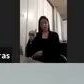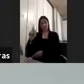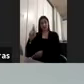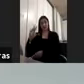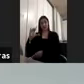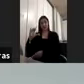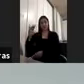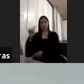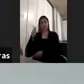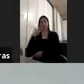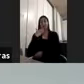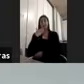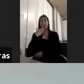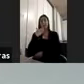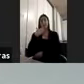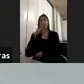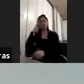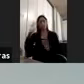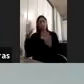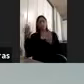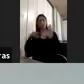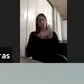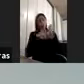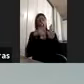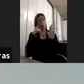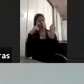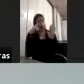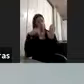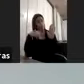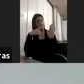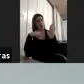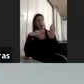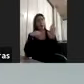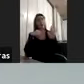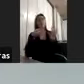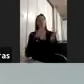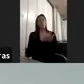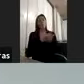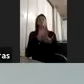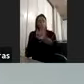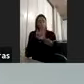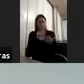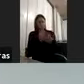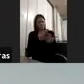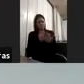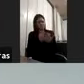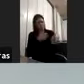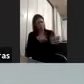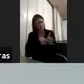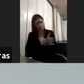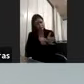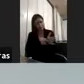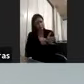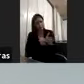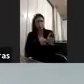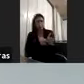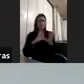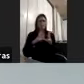ele, e o René Garcia está efetivamente fazendo os estudos, né, justamente porque a Renault tem